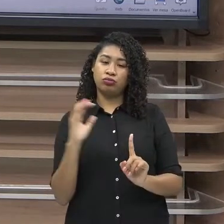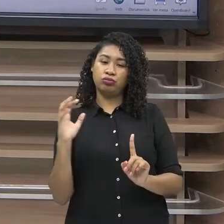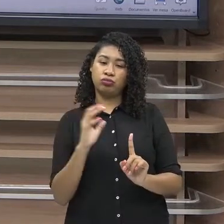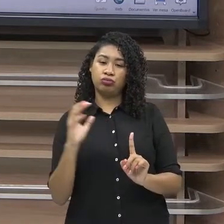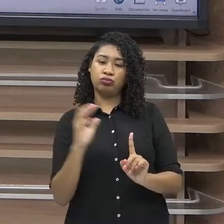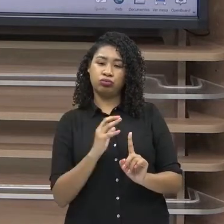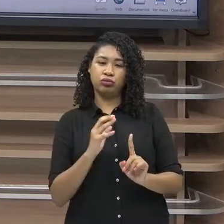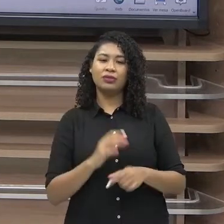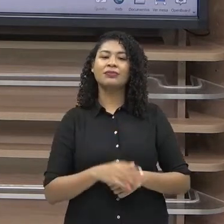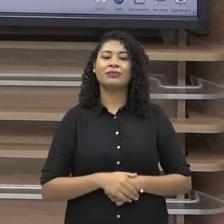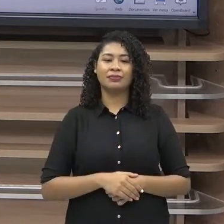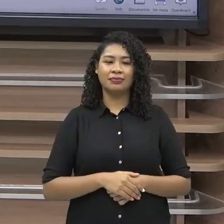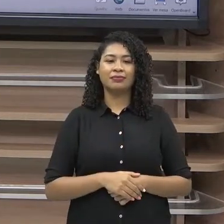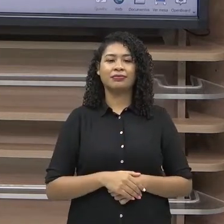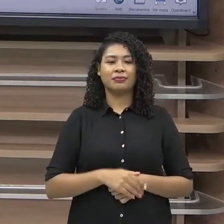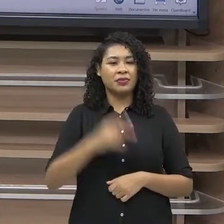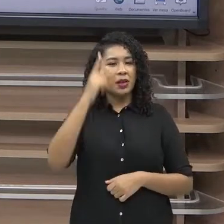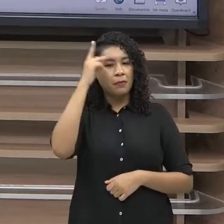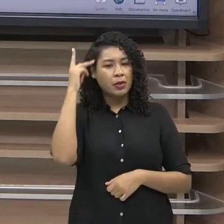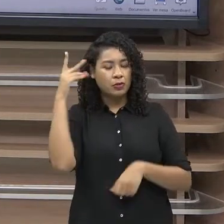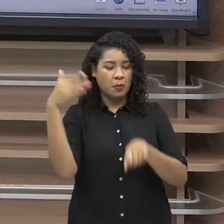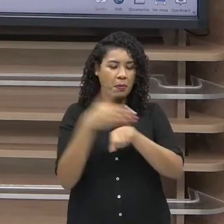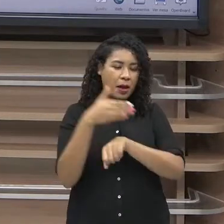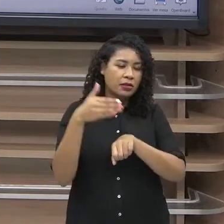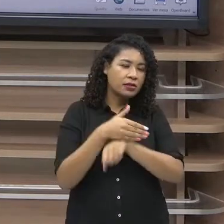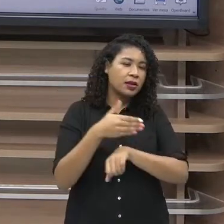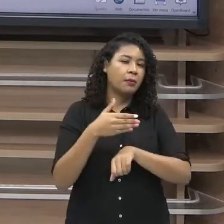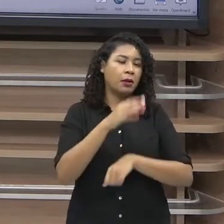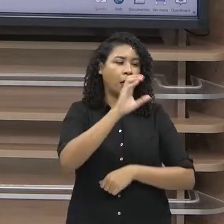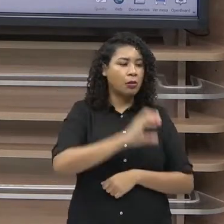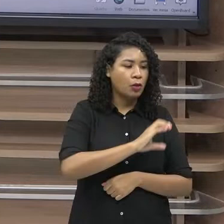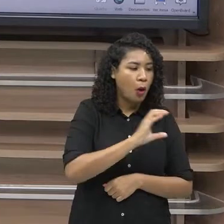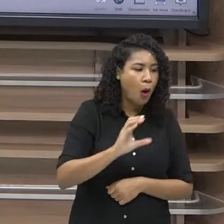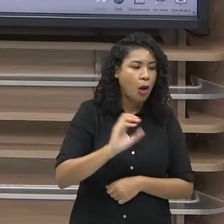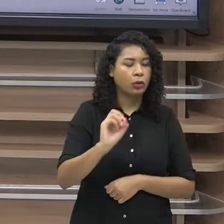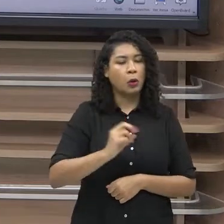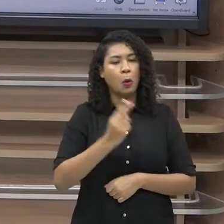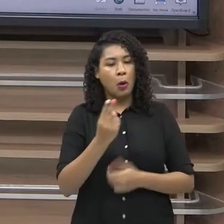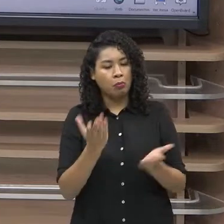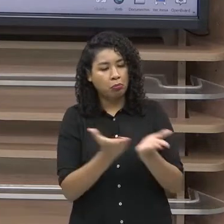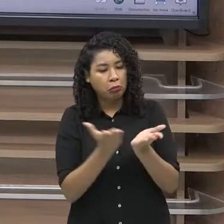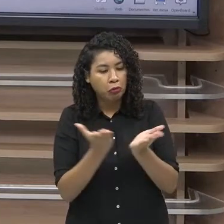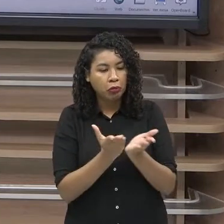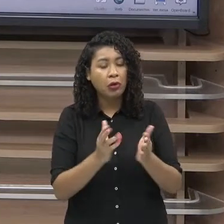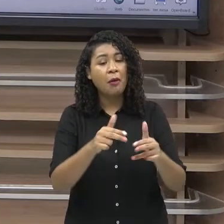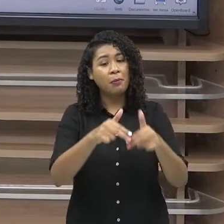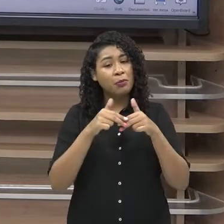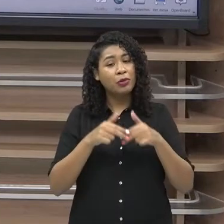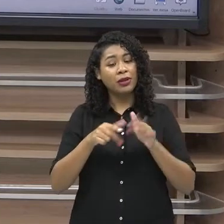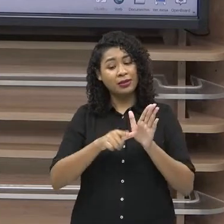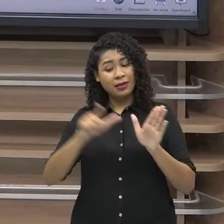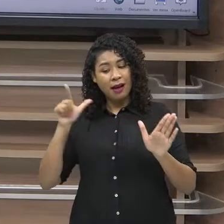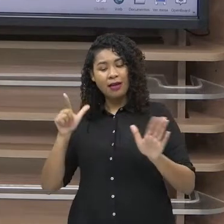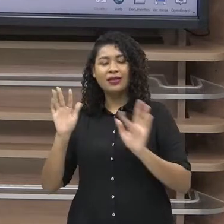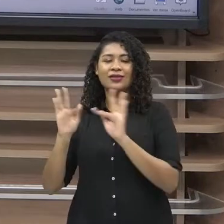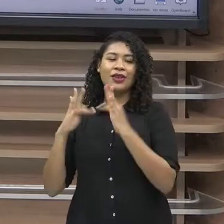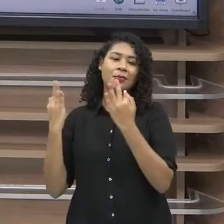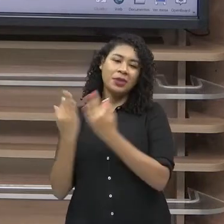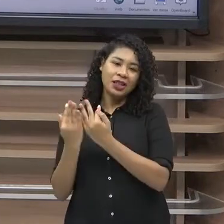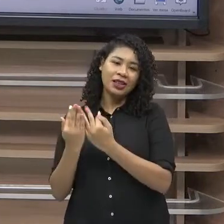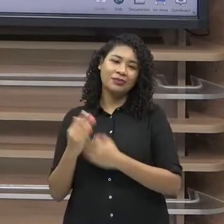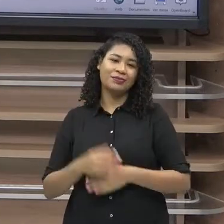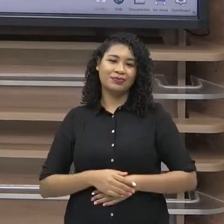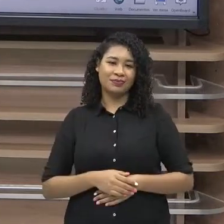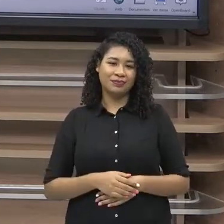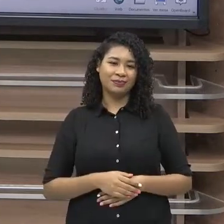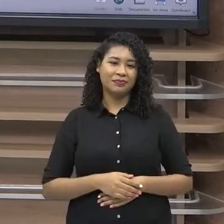muitas das vezes é cristão, católico, evangélico, porque a família foi evangélica, foi católica, né? E muitas das